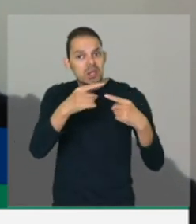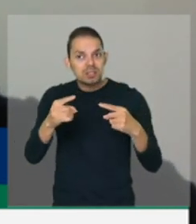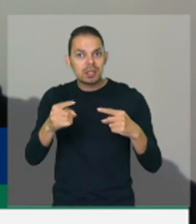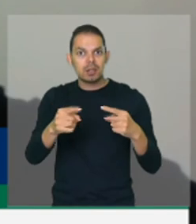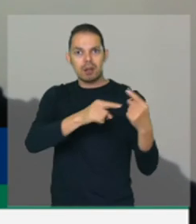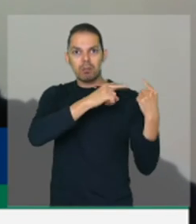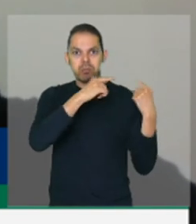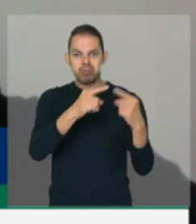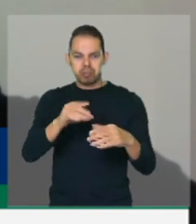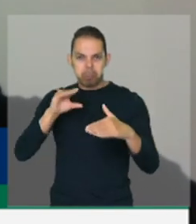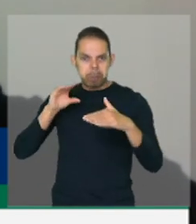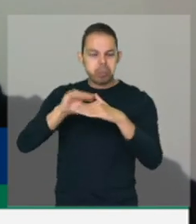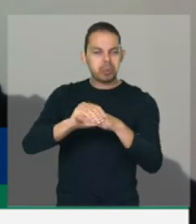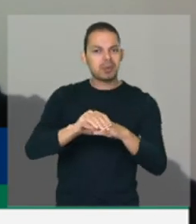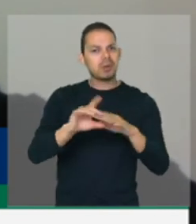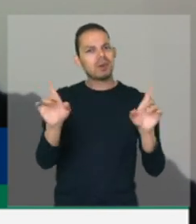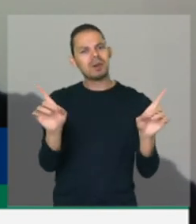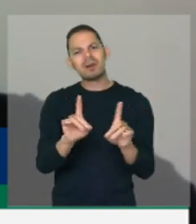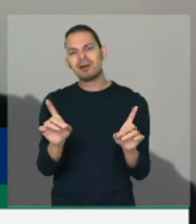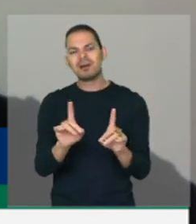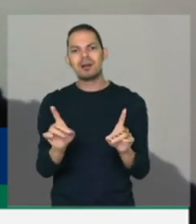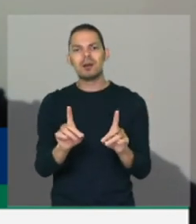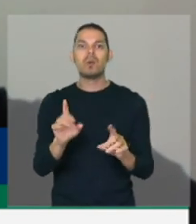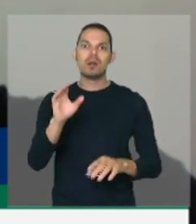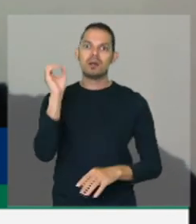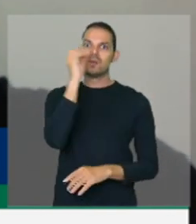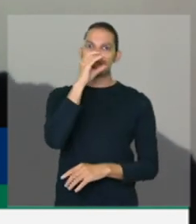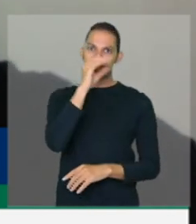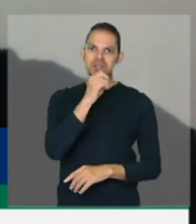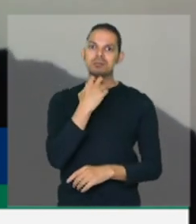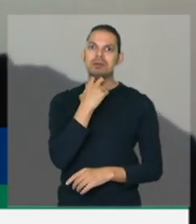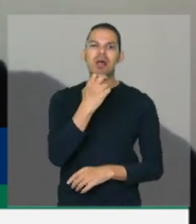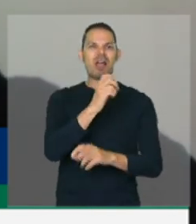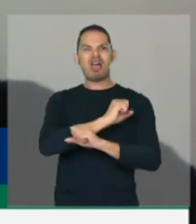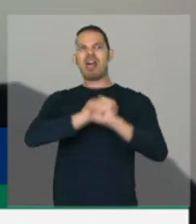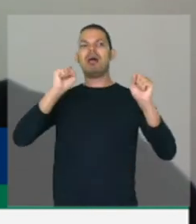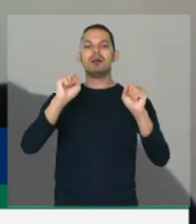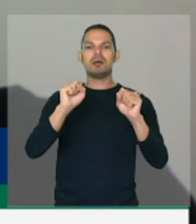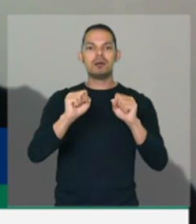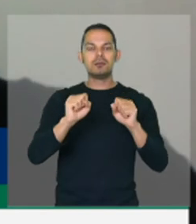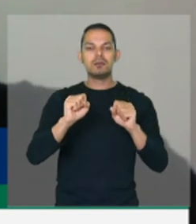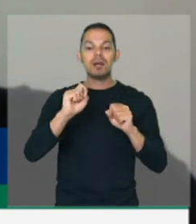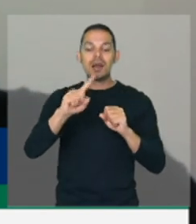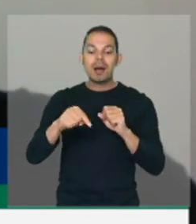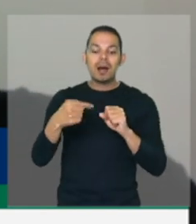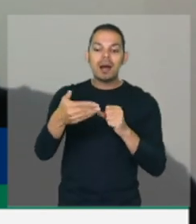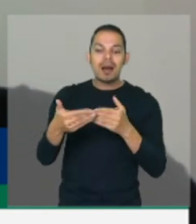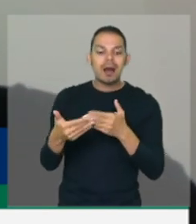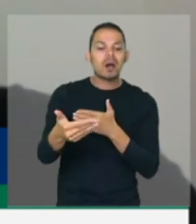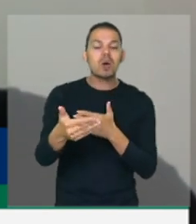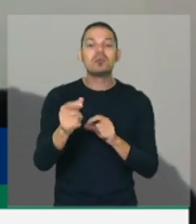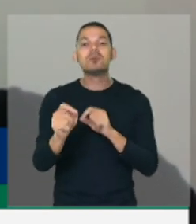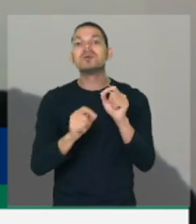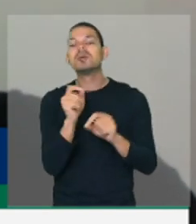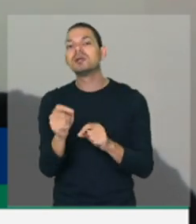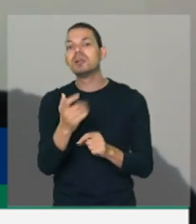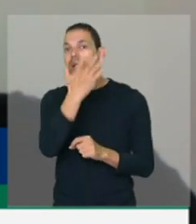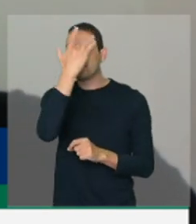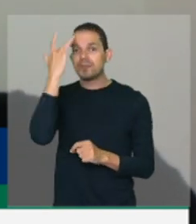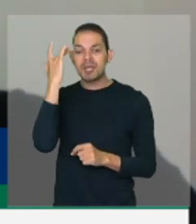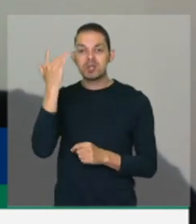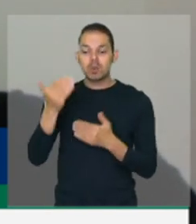ataque, embora em tom elevado e desnecessário. Qual será o próximo passo, presidente? Quem poderá saber o que